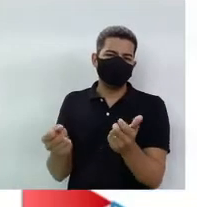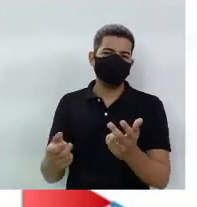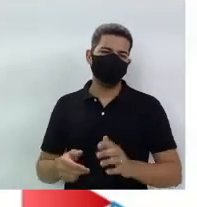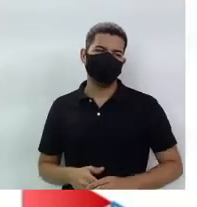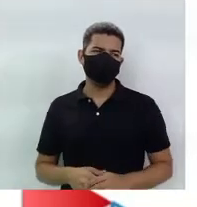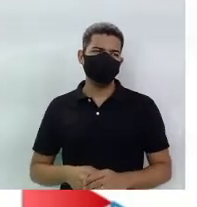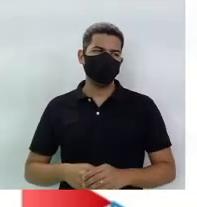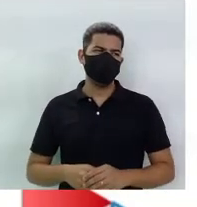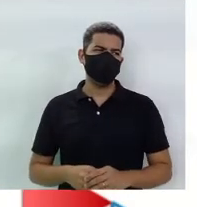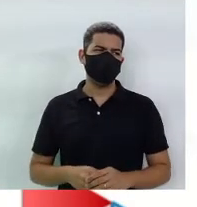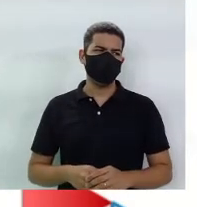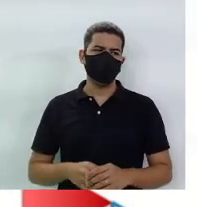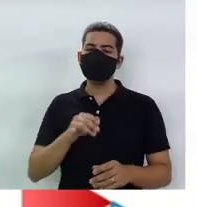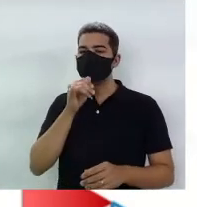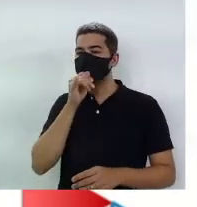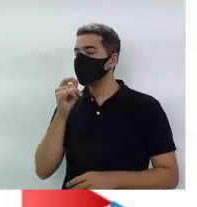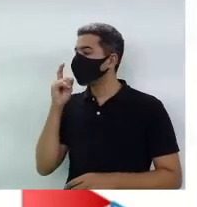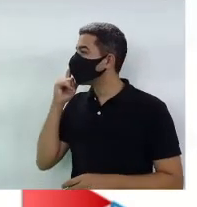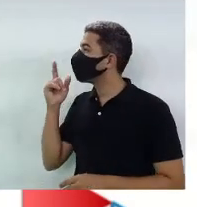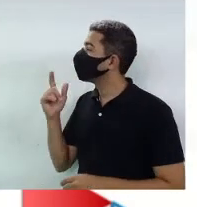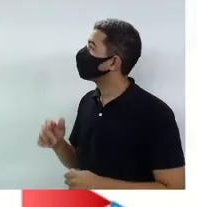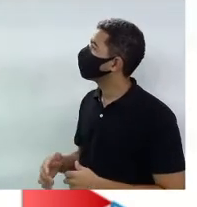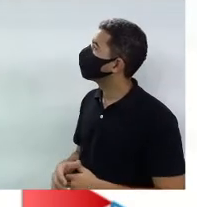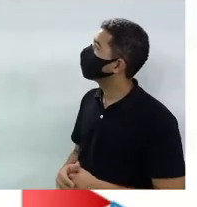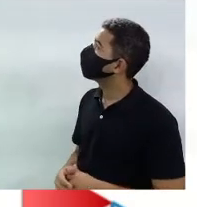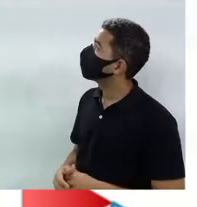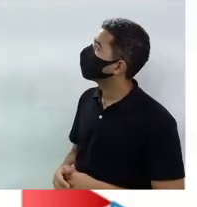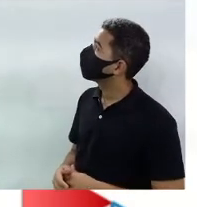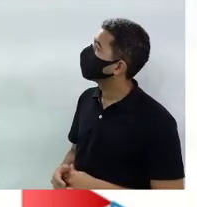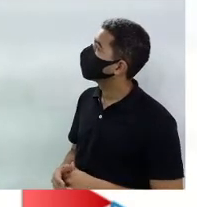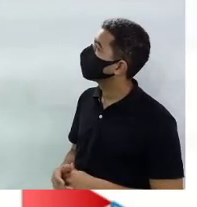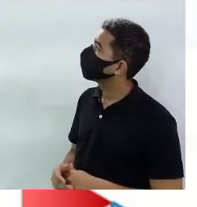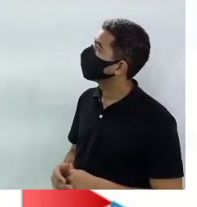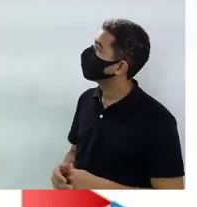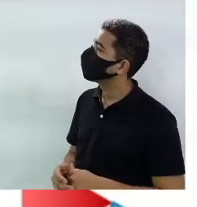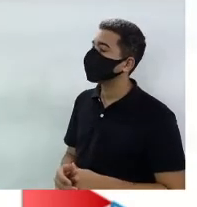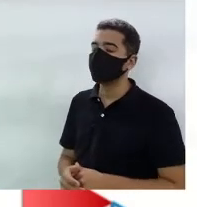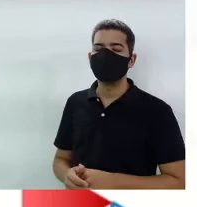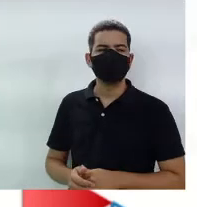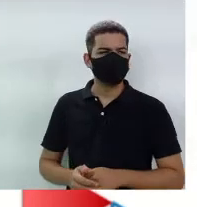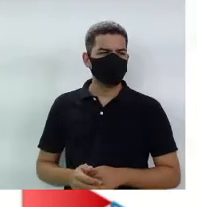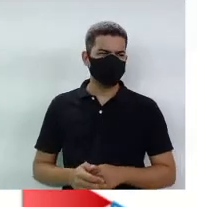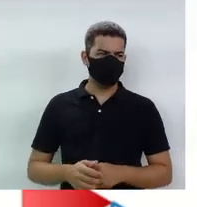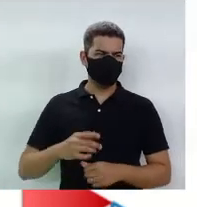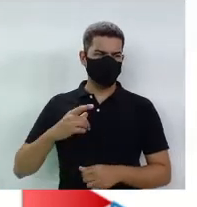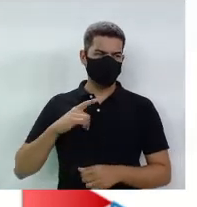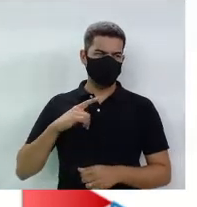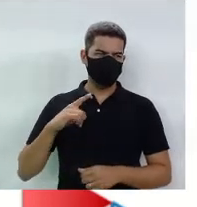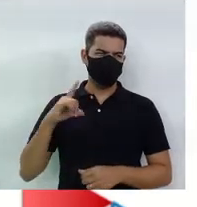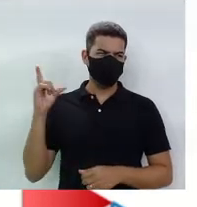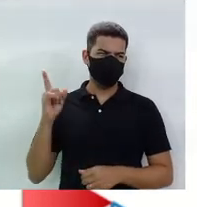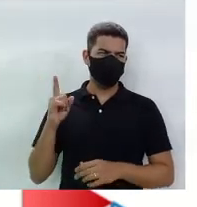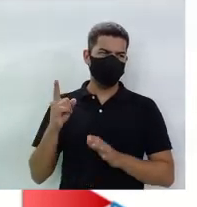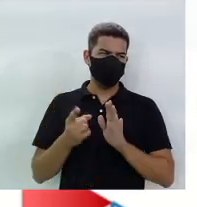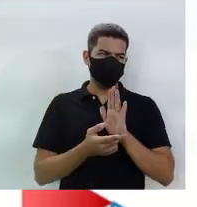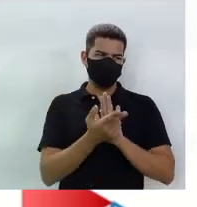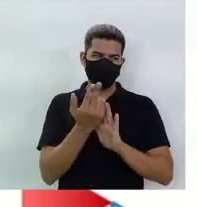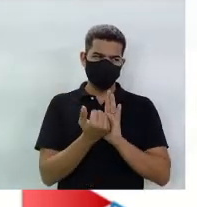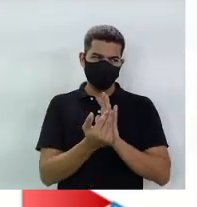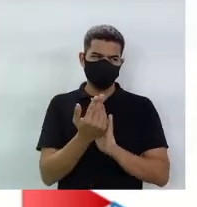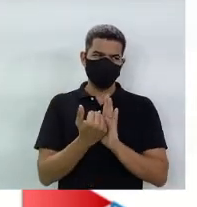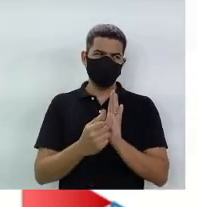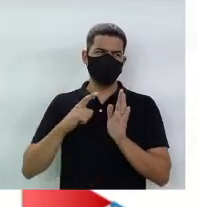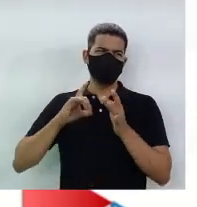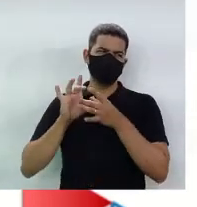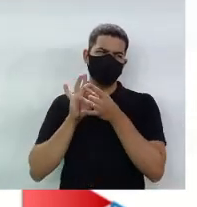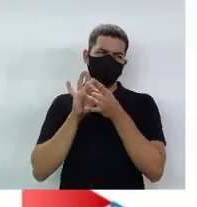tela, nós temos aqui o que? Justamente, olha aí a questão do elemento não verbal, há um